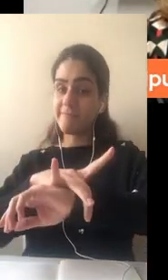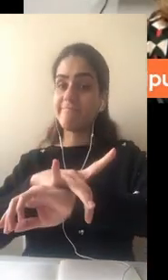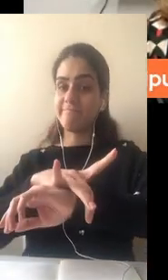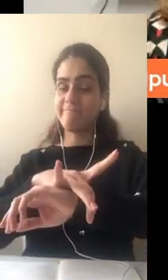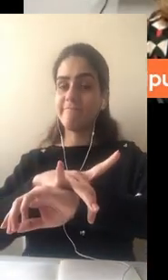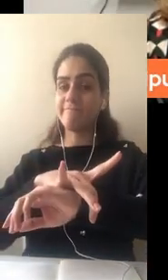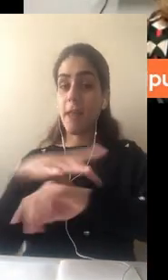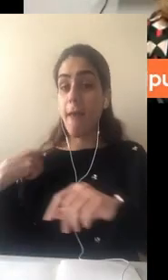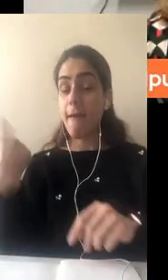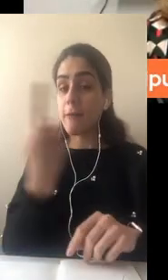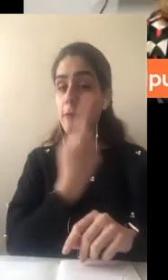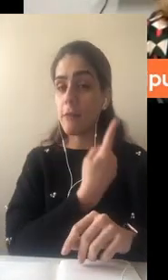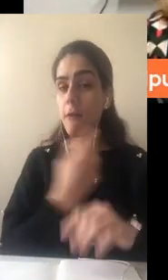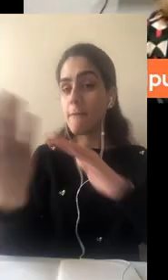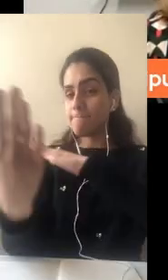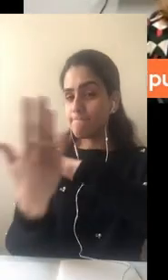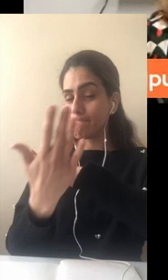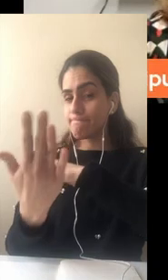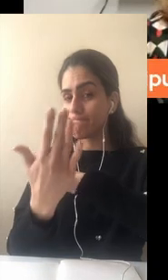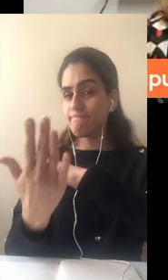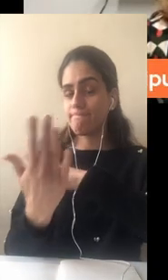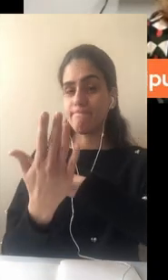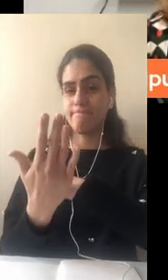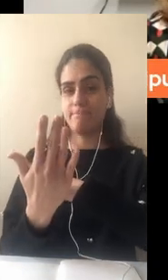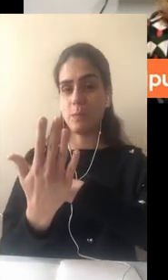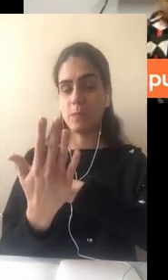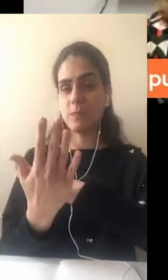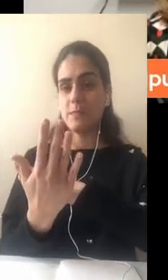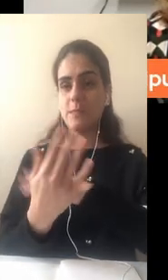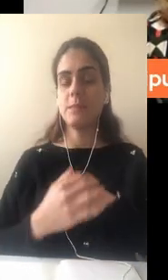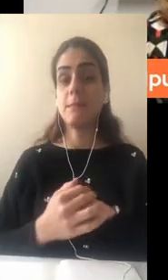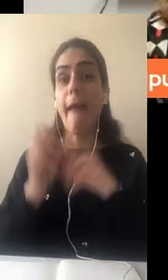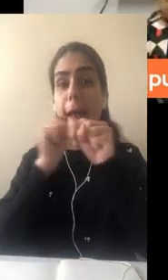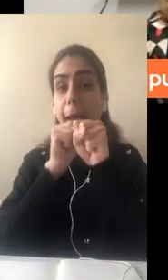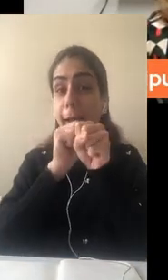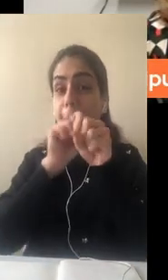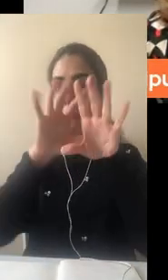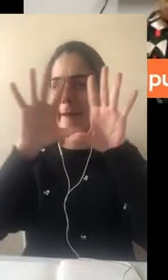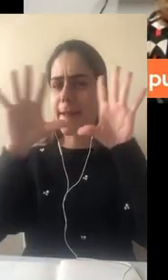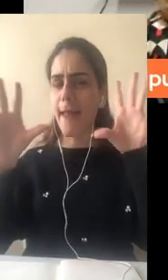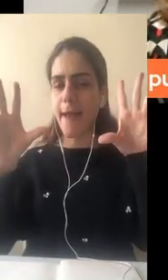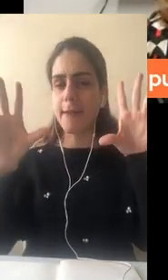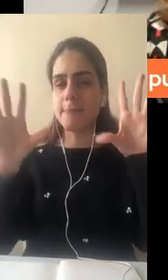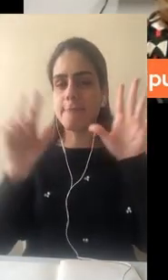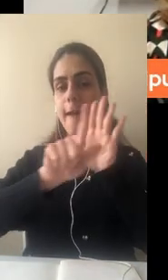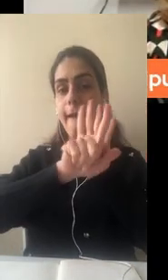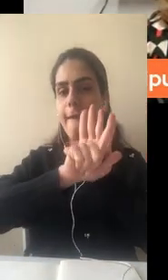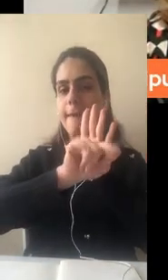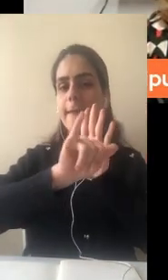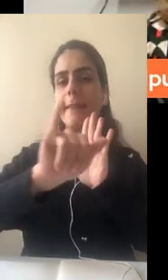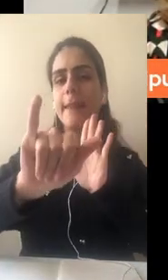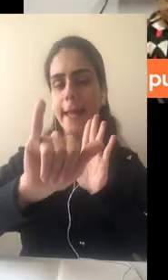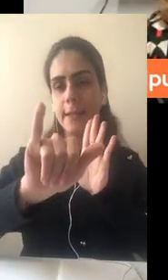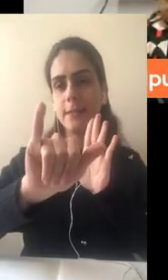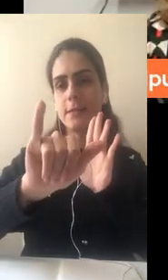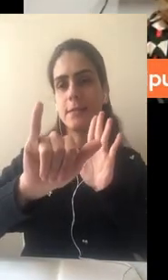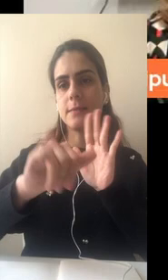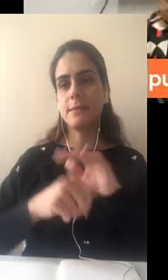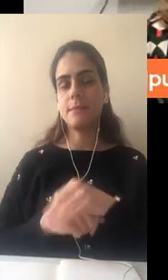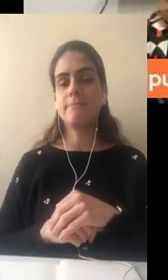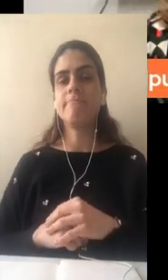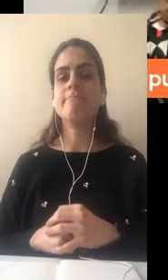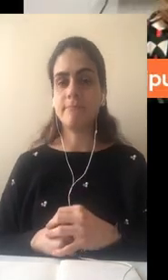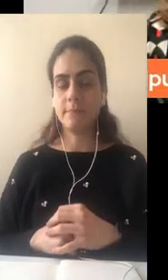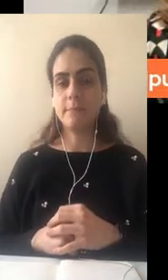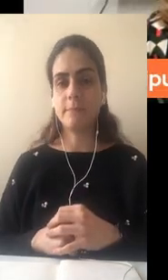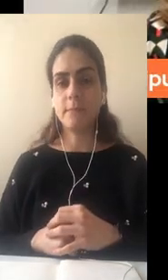de gênero, nós temos uma proteção legal muito clara. Nós Uhum, temos leis que nos defendem, e